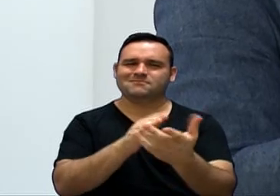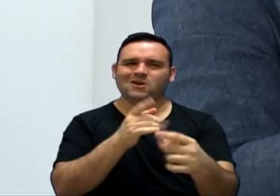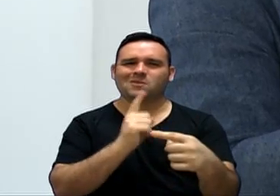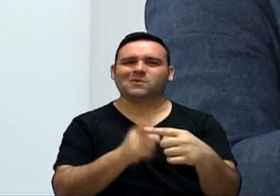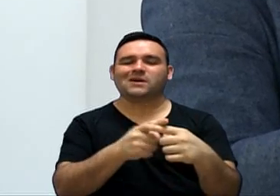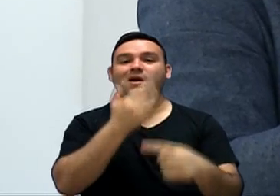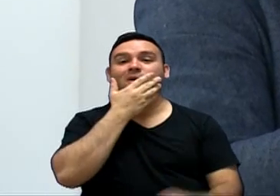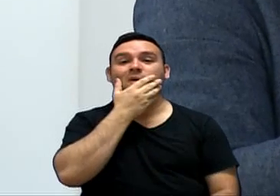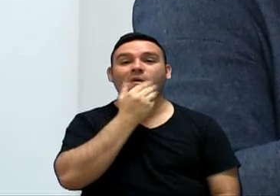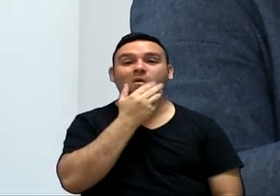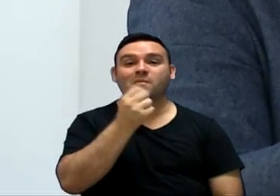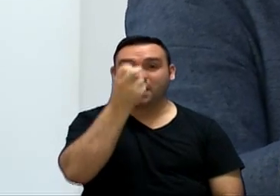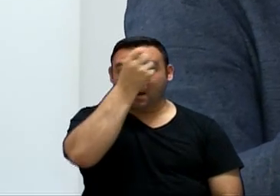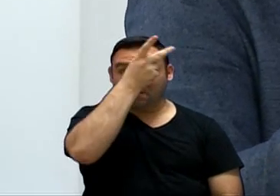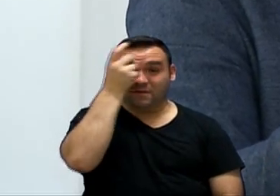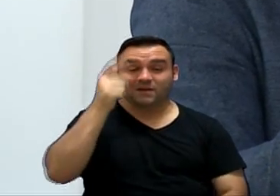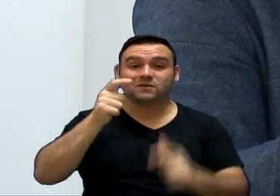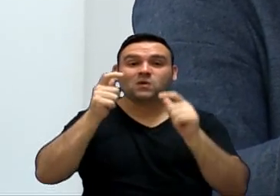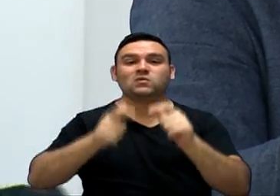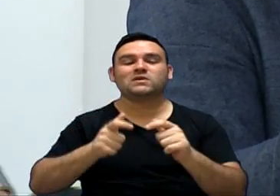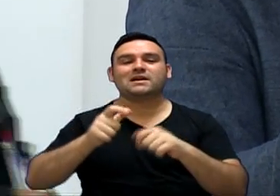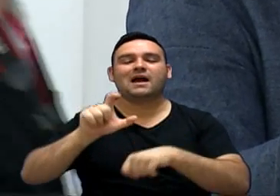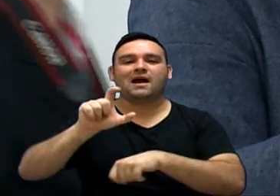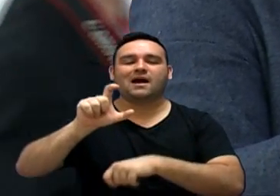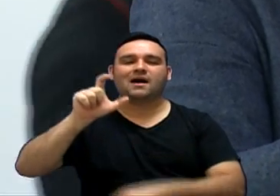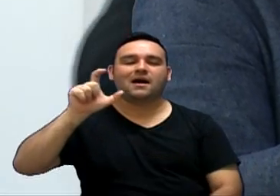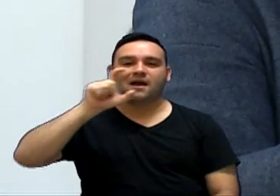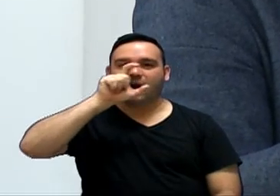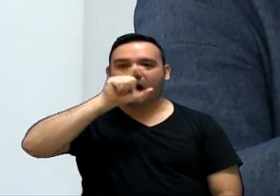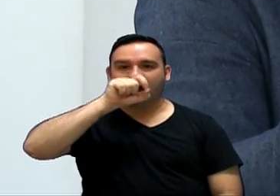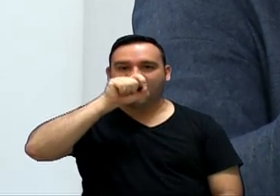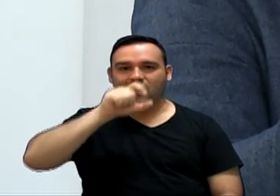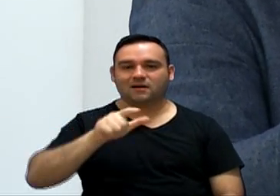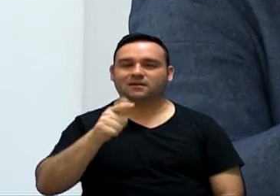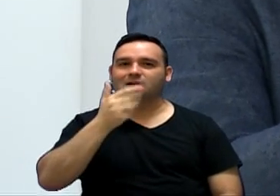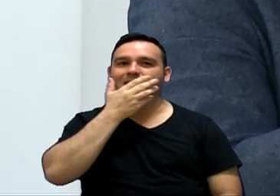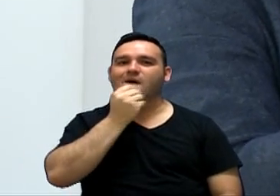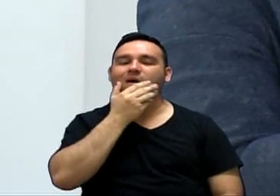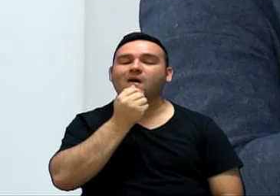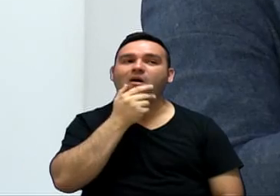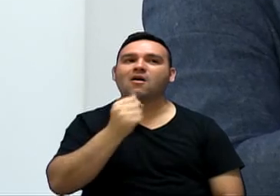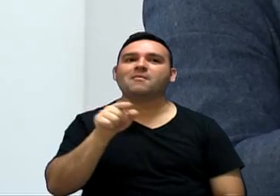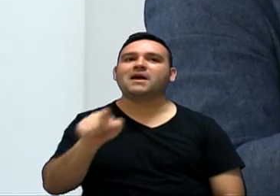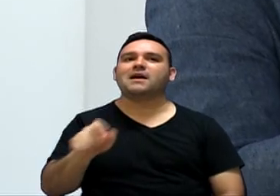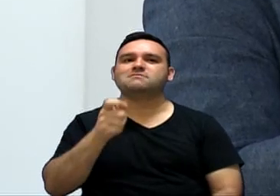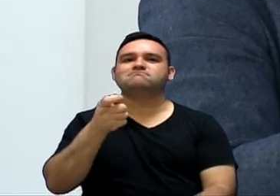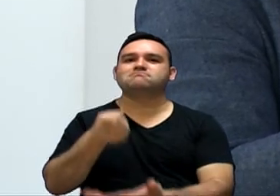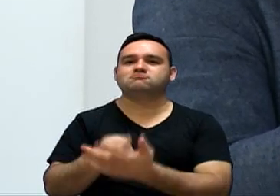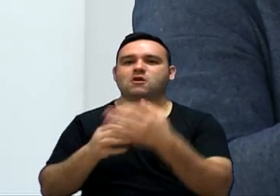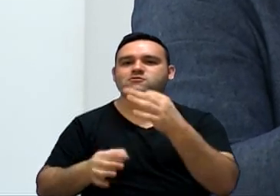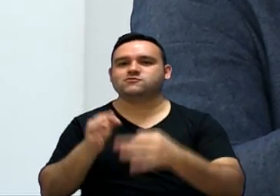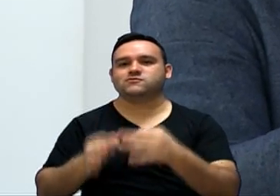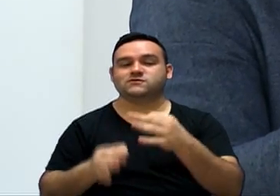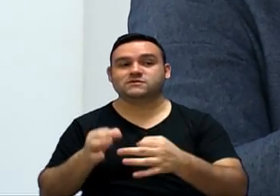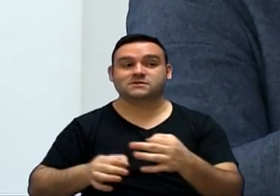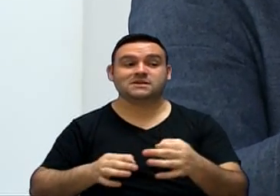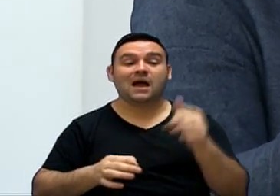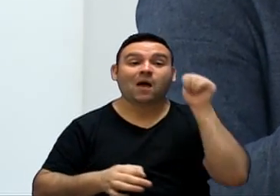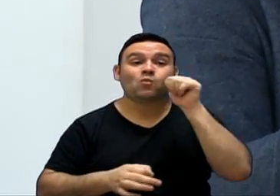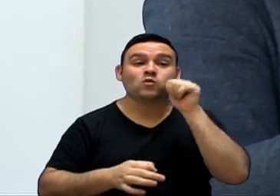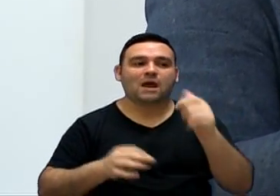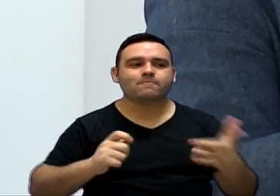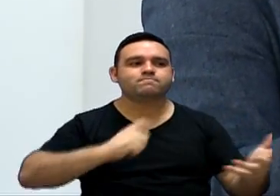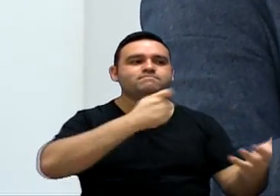o prefeito petista lá de Araraquara, o senhor Edinho Silva, ele foi condenado pela justiça a indenizar uma